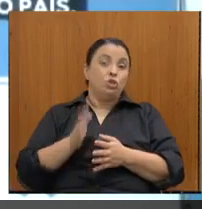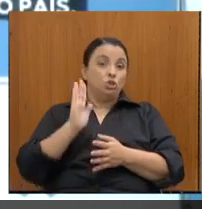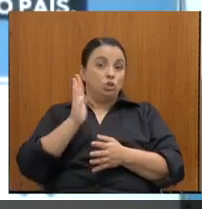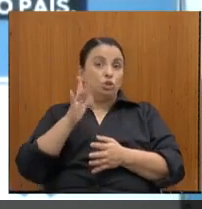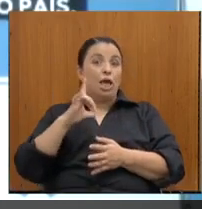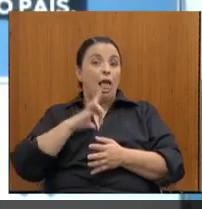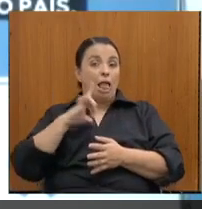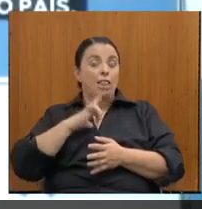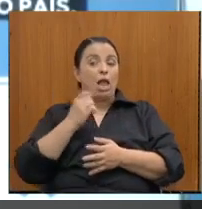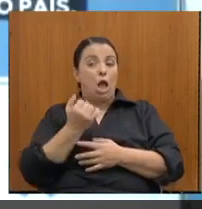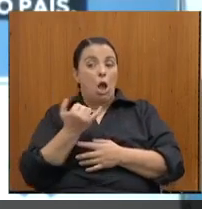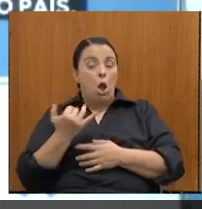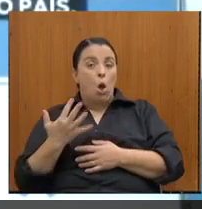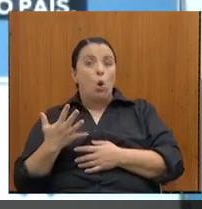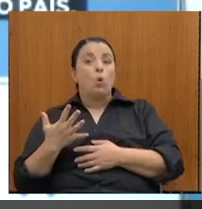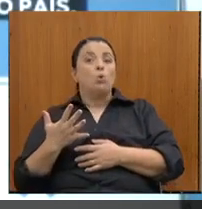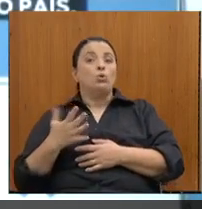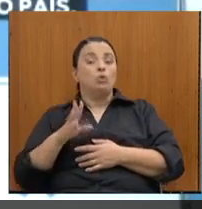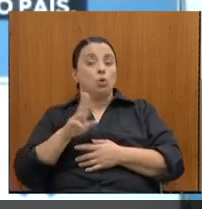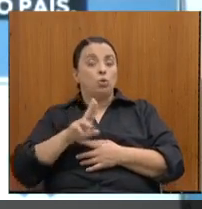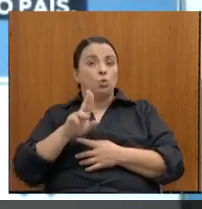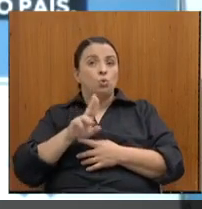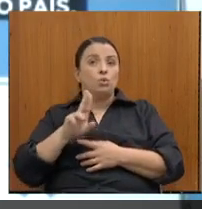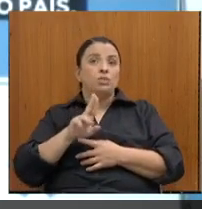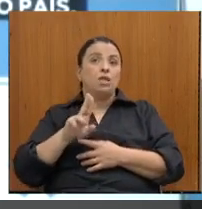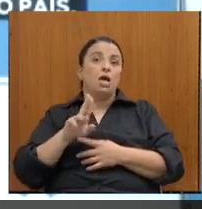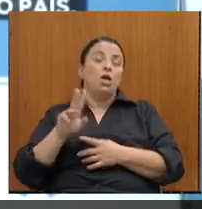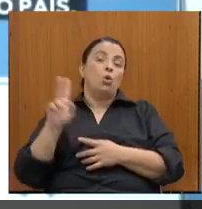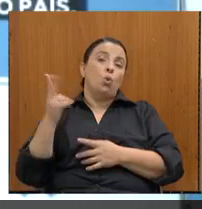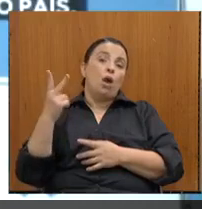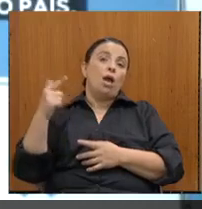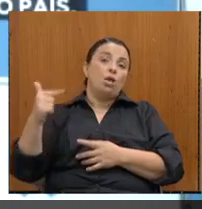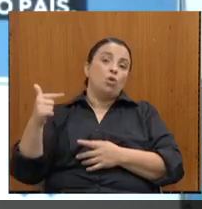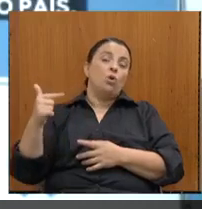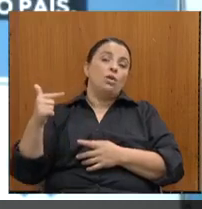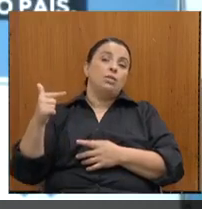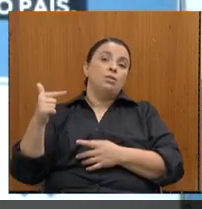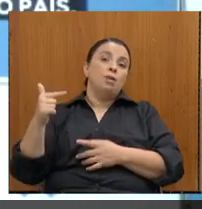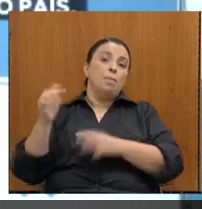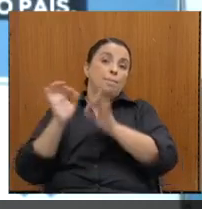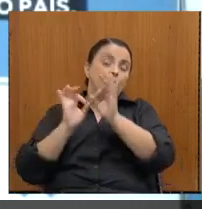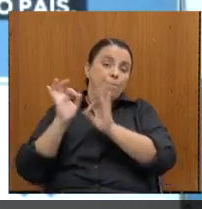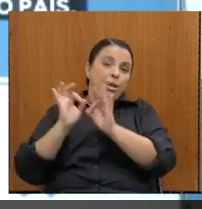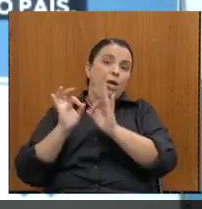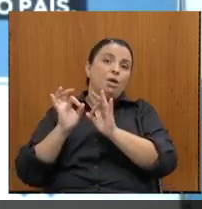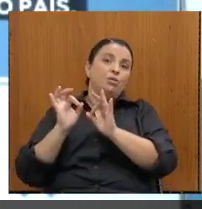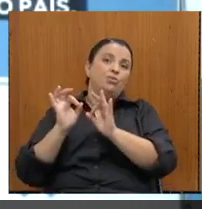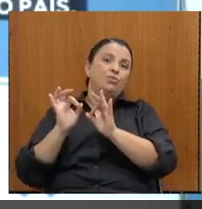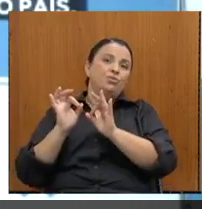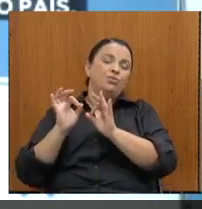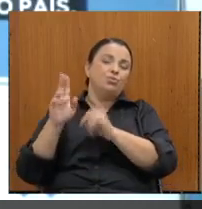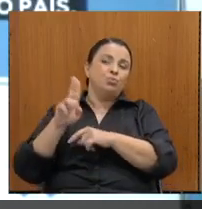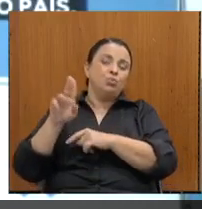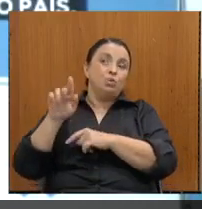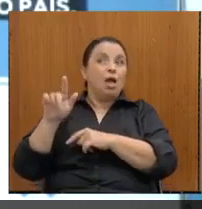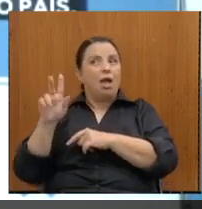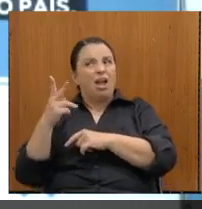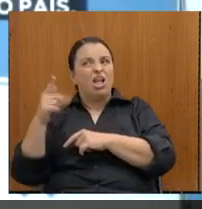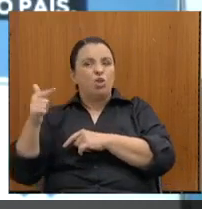existem plantas que já estão utilizando de utilizar o hidrogênio e preferência hidrogênio Verde